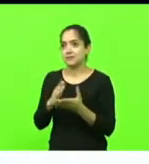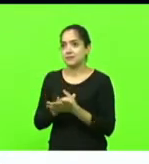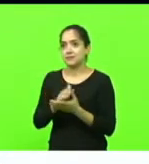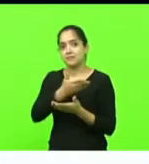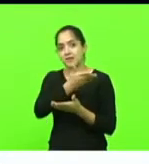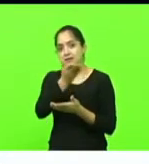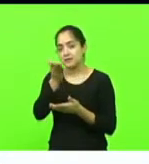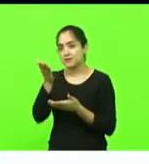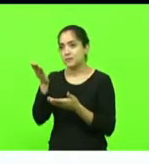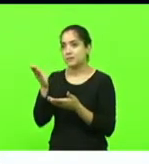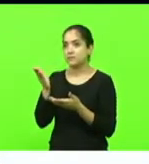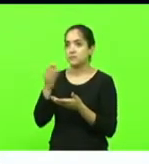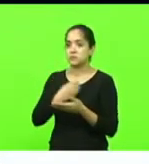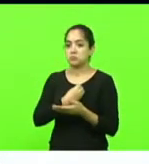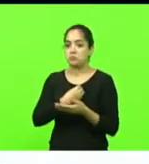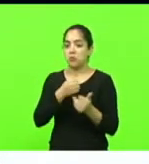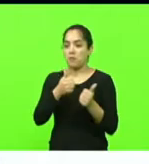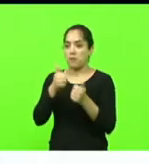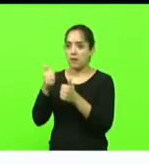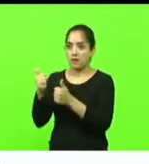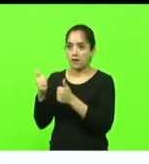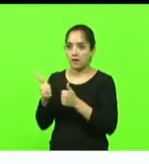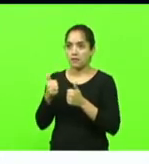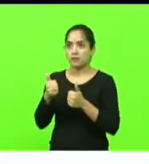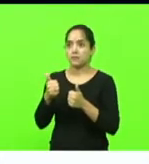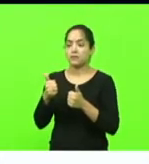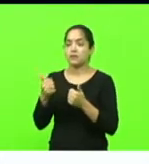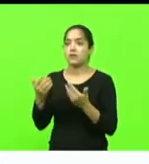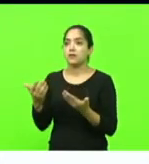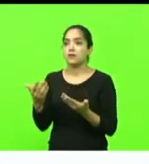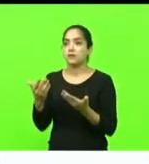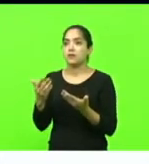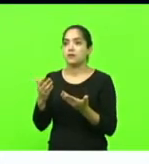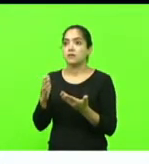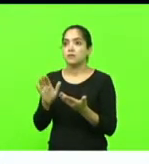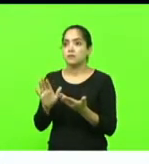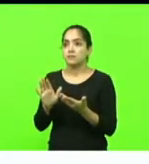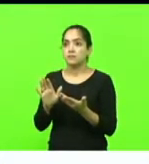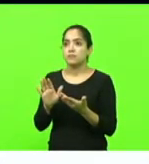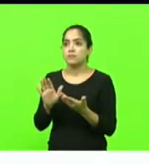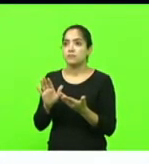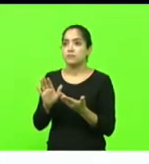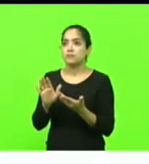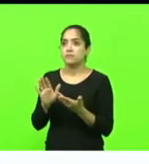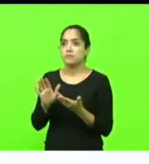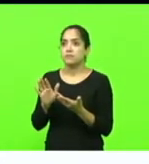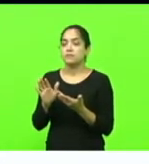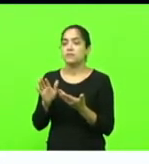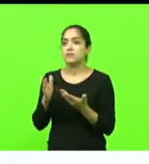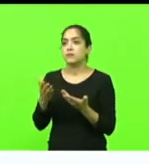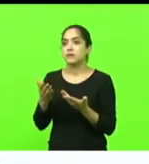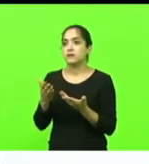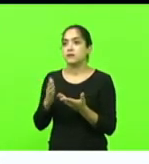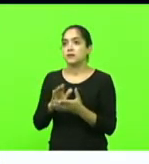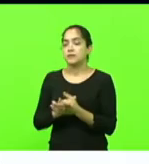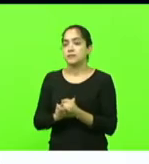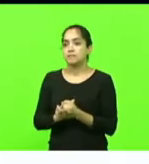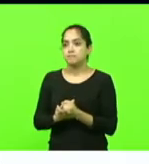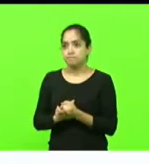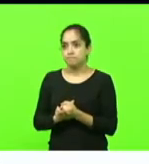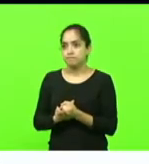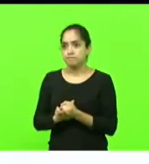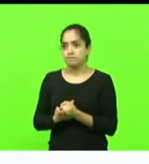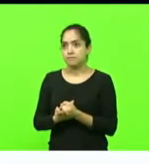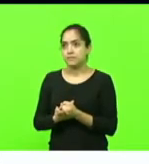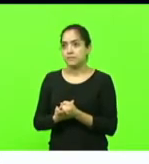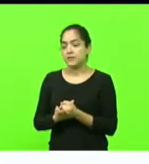aí, pô. Isso sabe, é um exagero. Mas, está todo mundo aí. Há